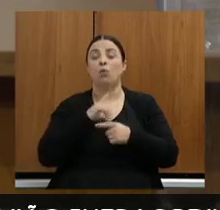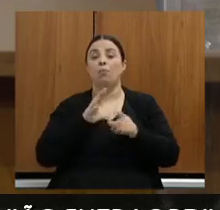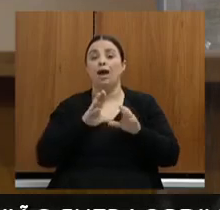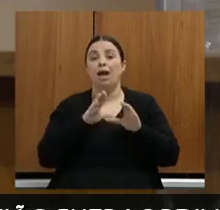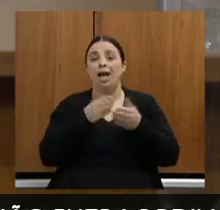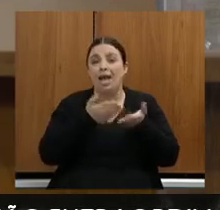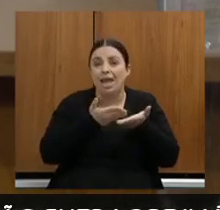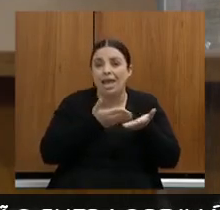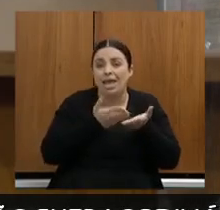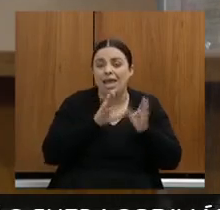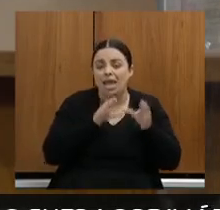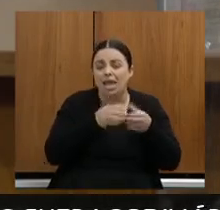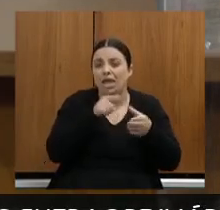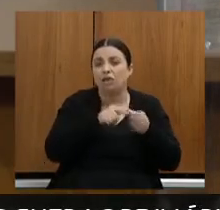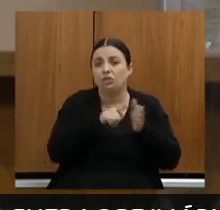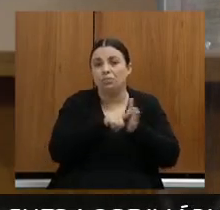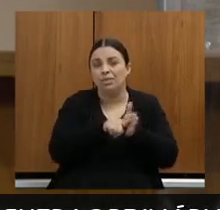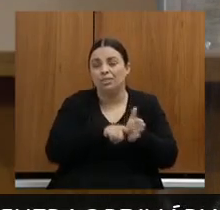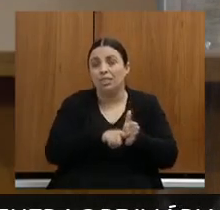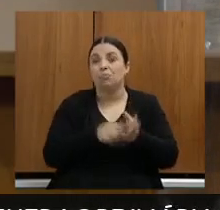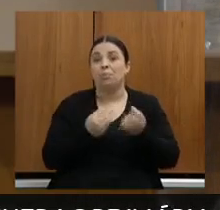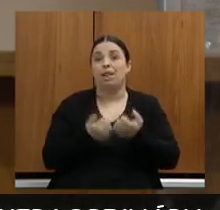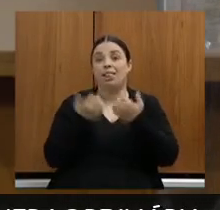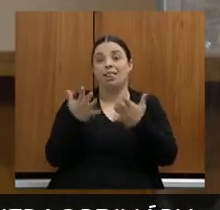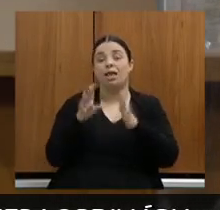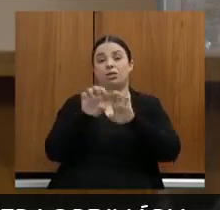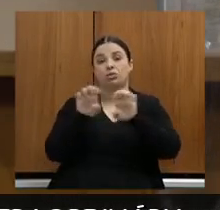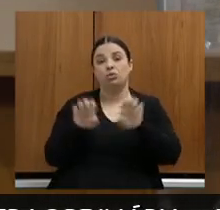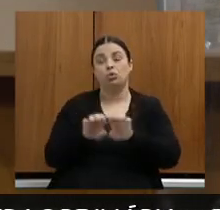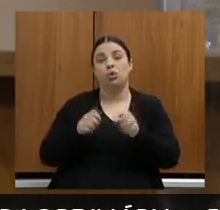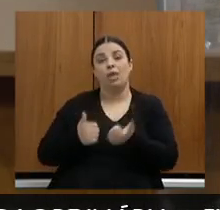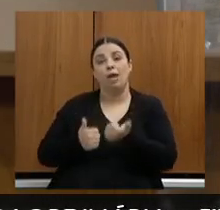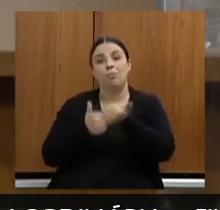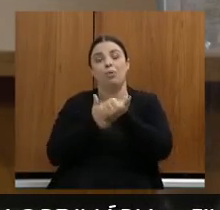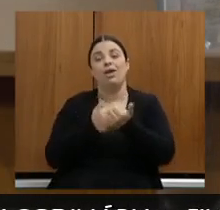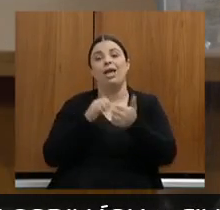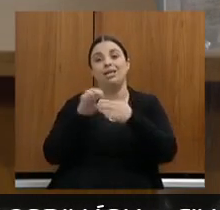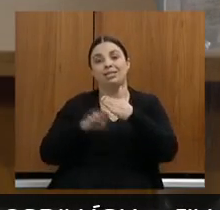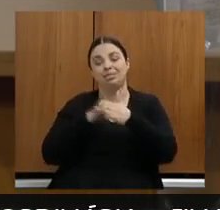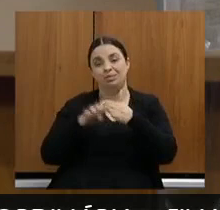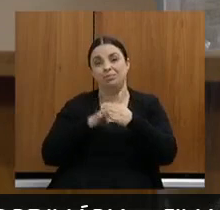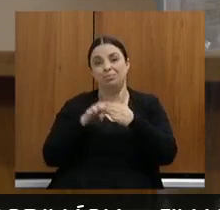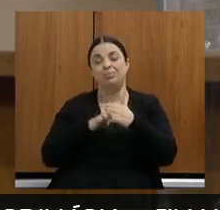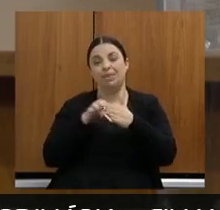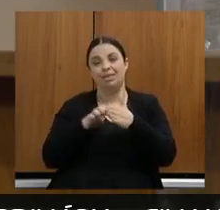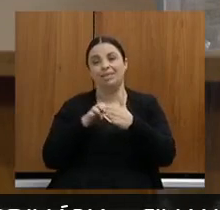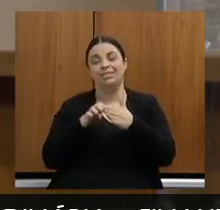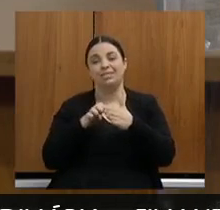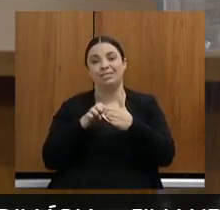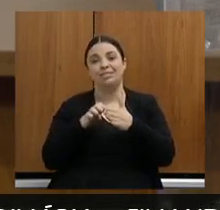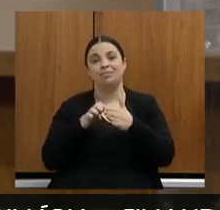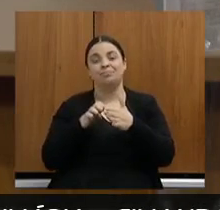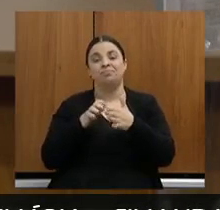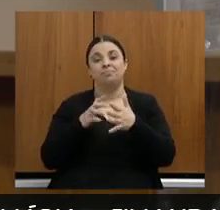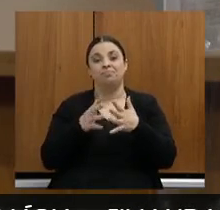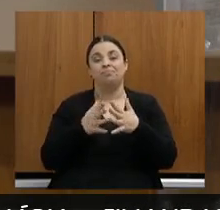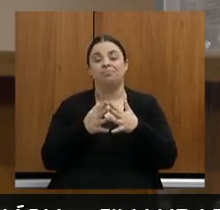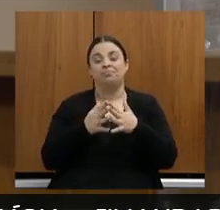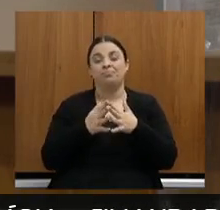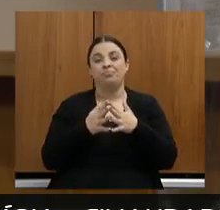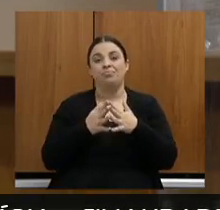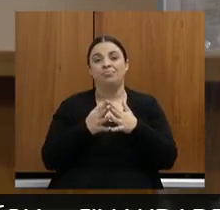atualmente para estruturar e apoiar as empresas que têm isso para ser colocado